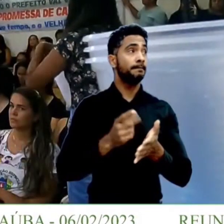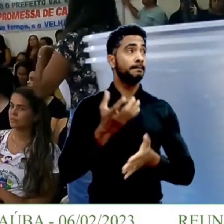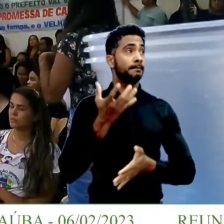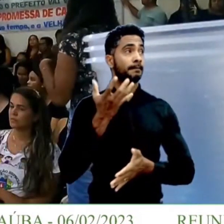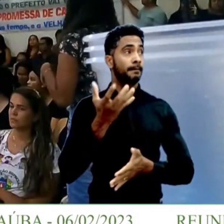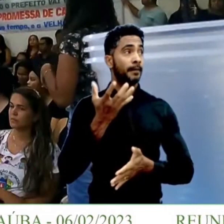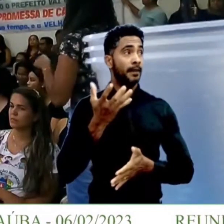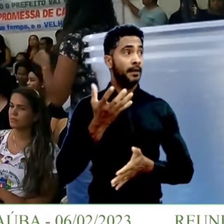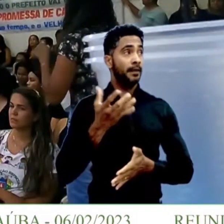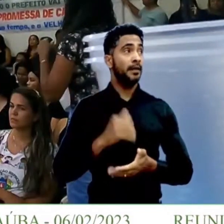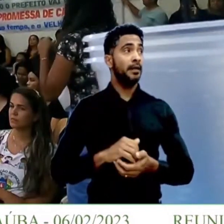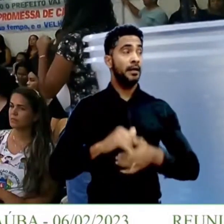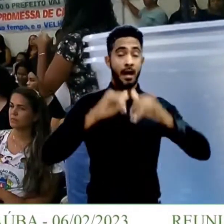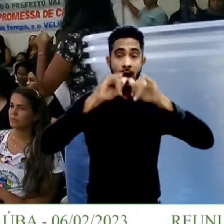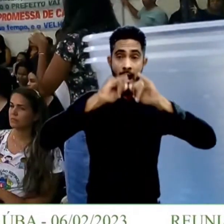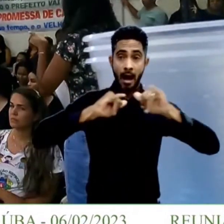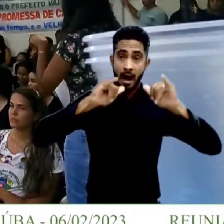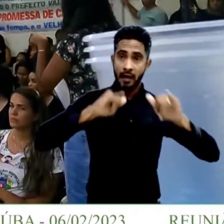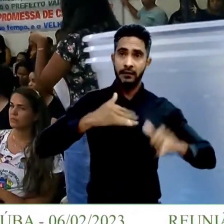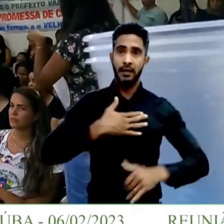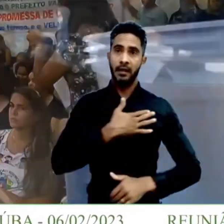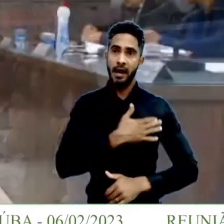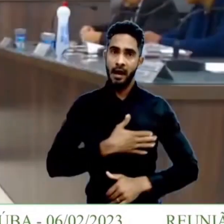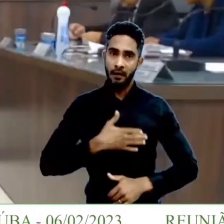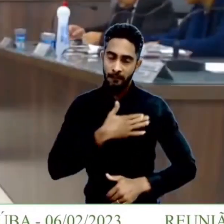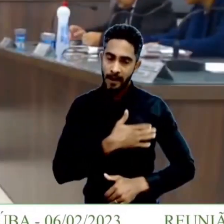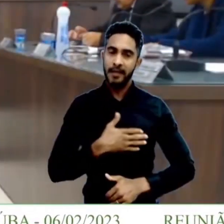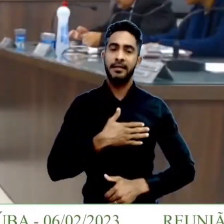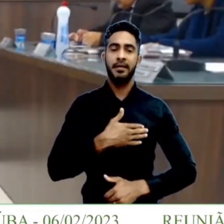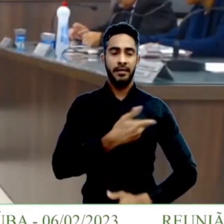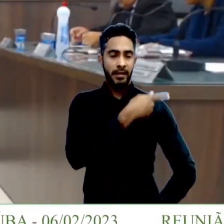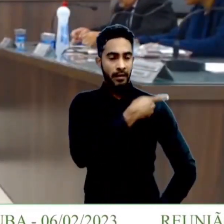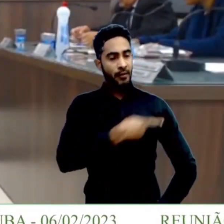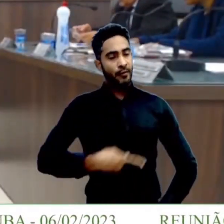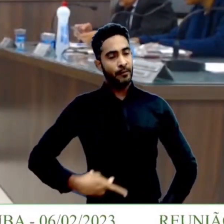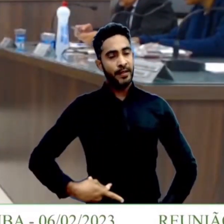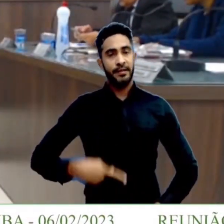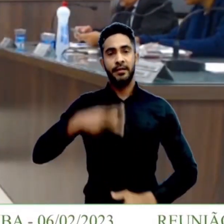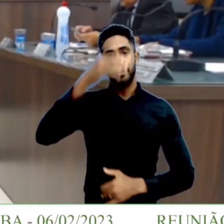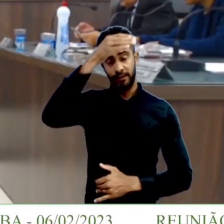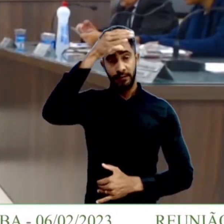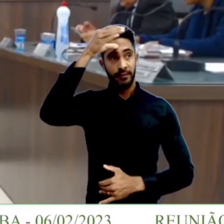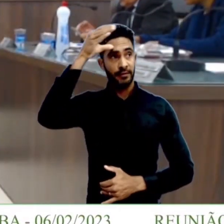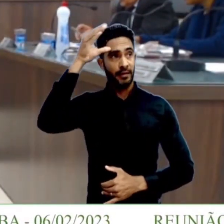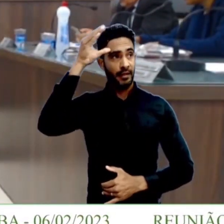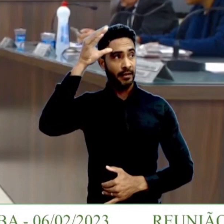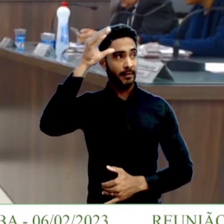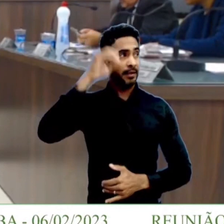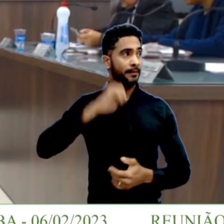queria dizer a todos que é um prazer imenso estar presidindo essa casa.